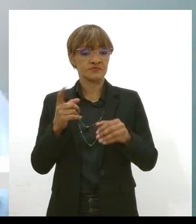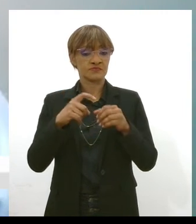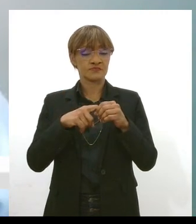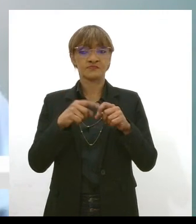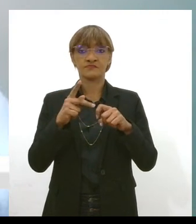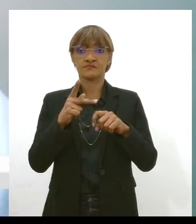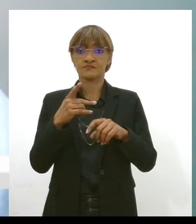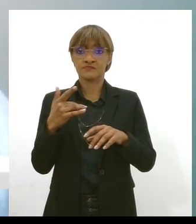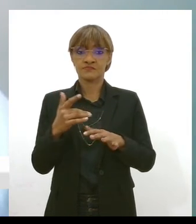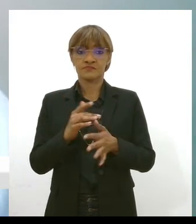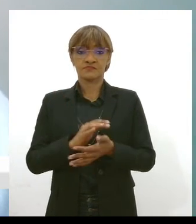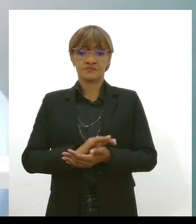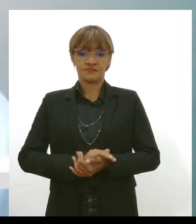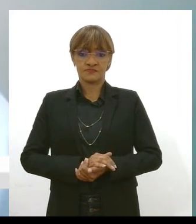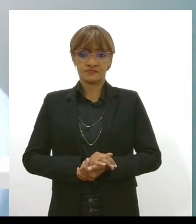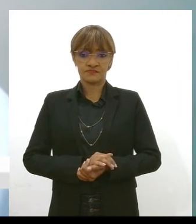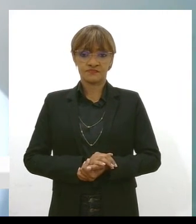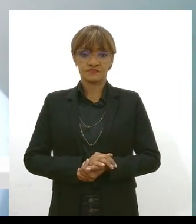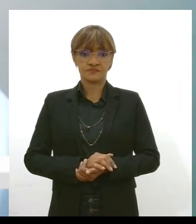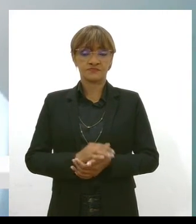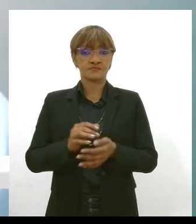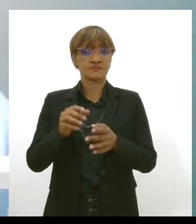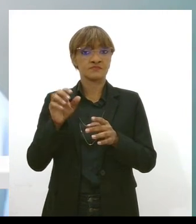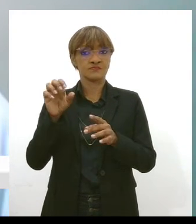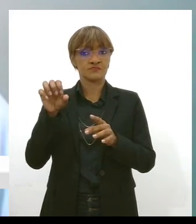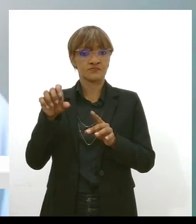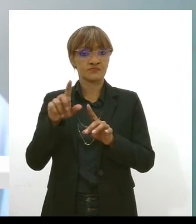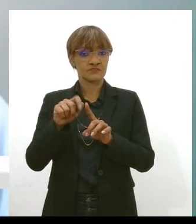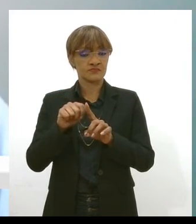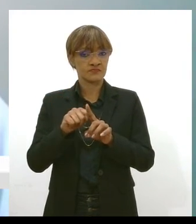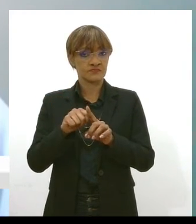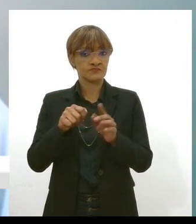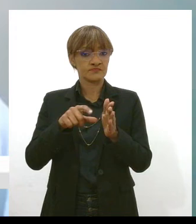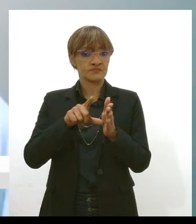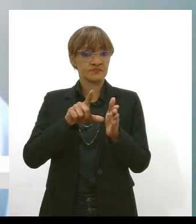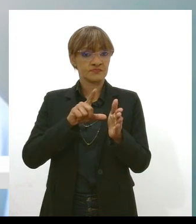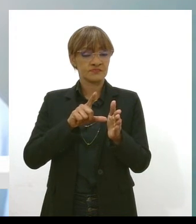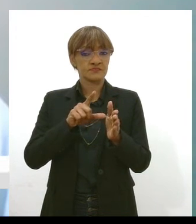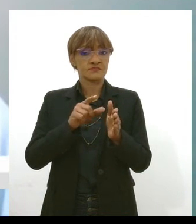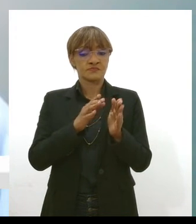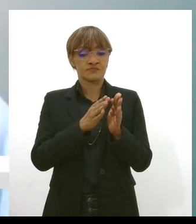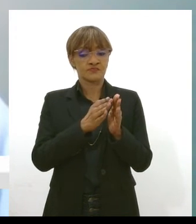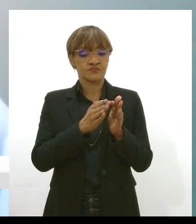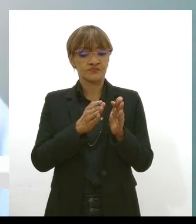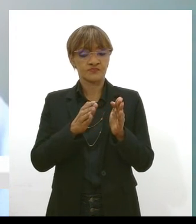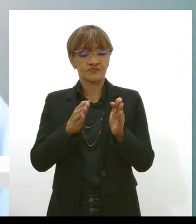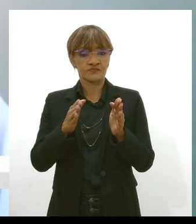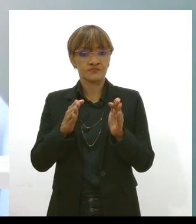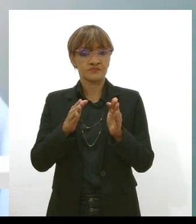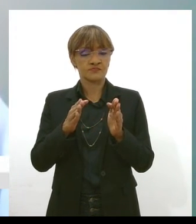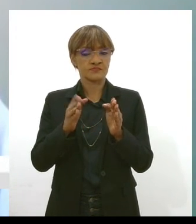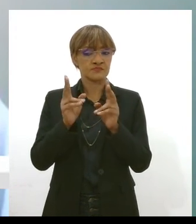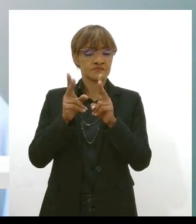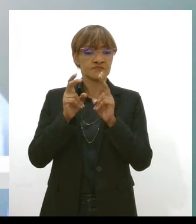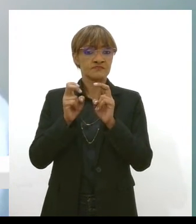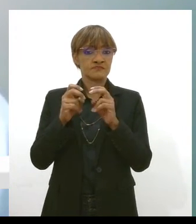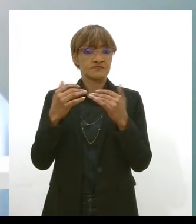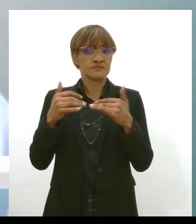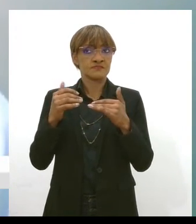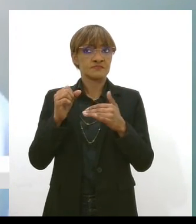o pré-natal, se a mulher é identificada com um alto risco, ela fica sendo